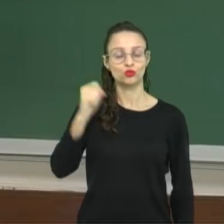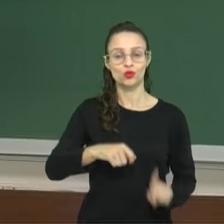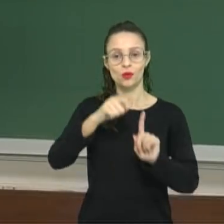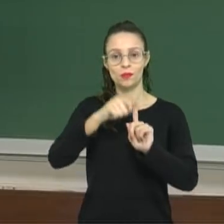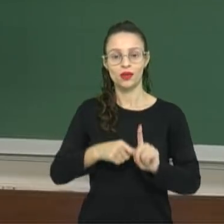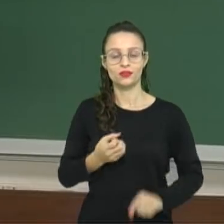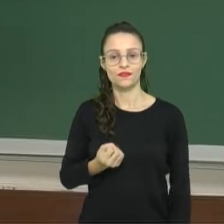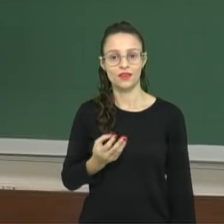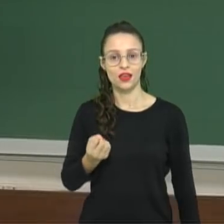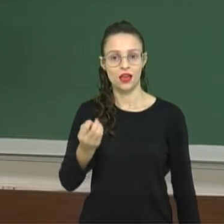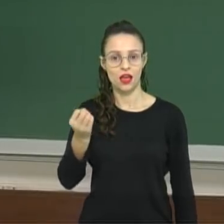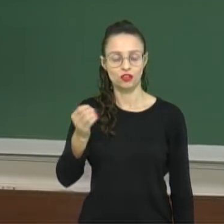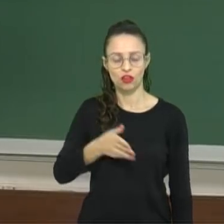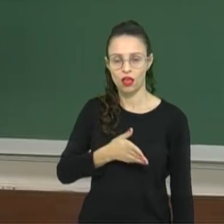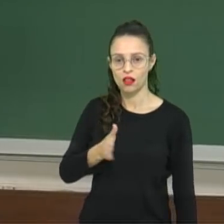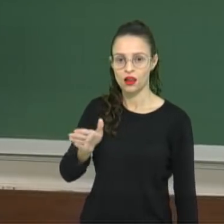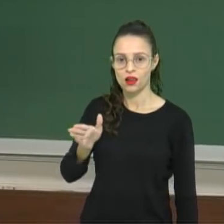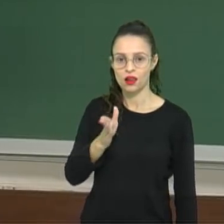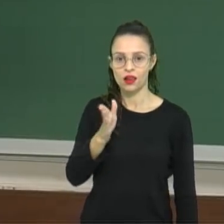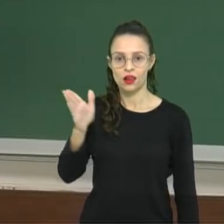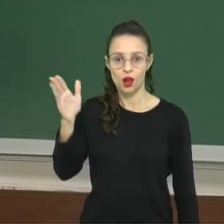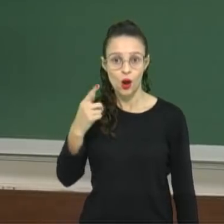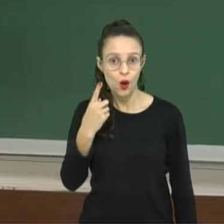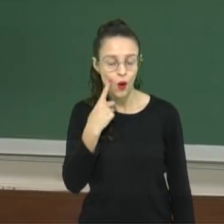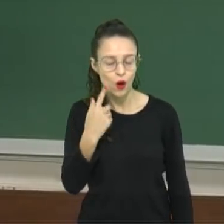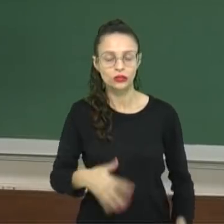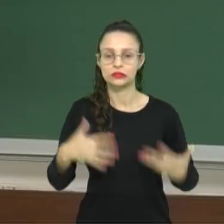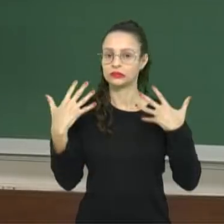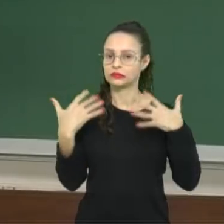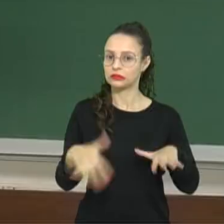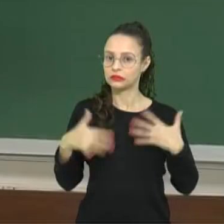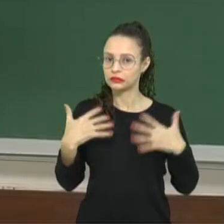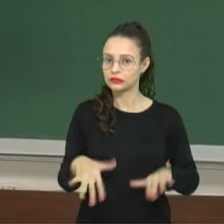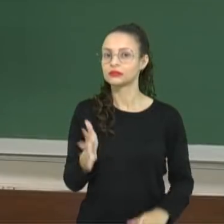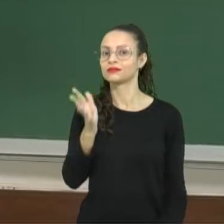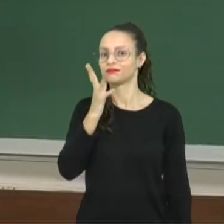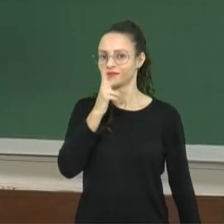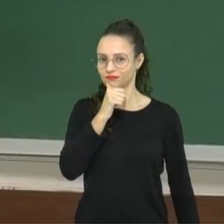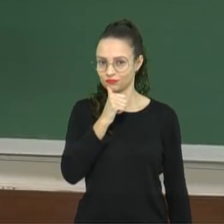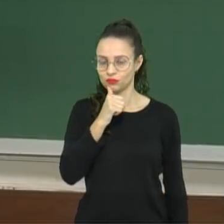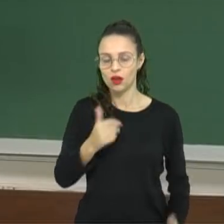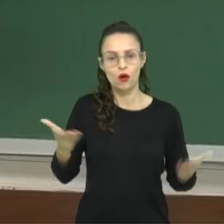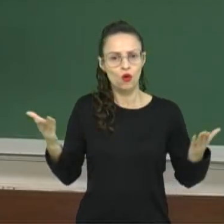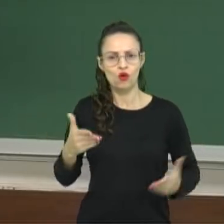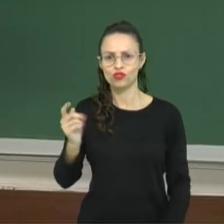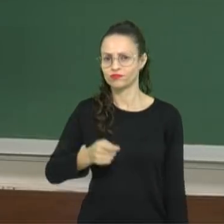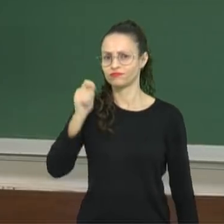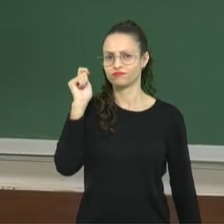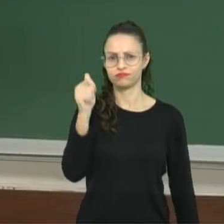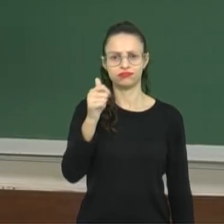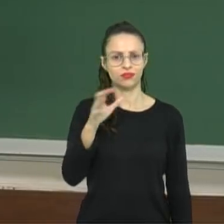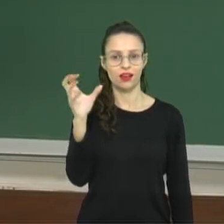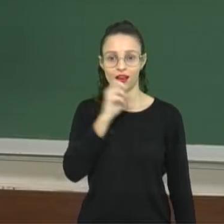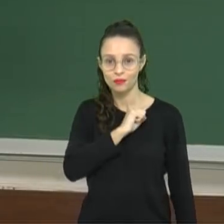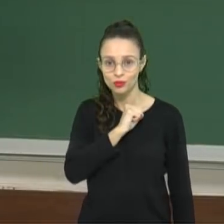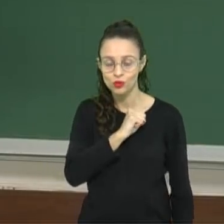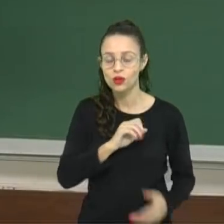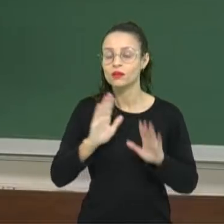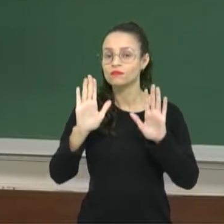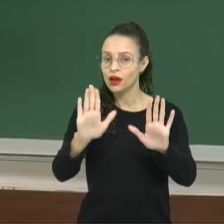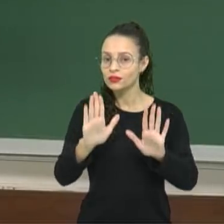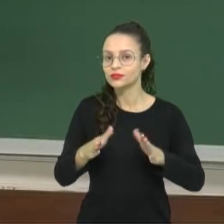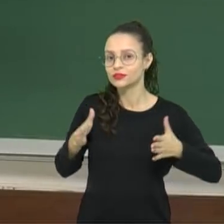viagem ao longo desse percurso. Olha só quanto tempo para eles se deslocarem. Hoje é muito rápido, né? Então, quer dizer,